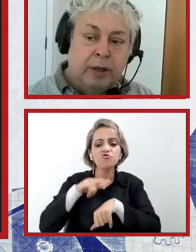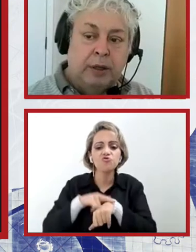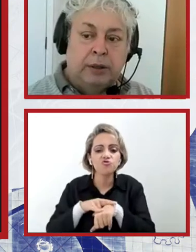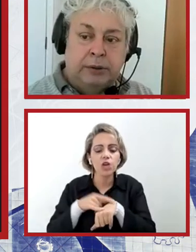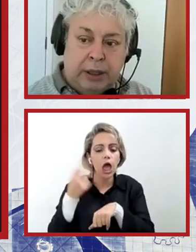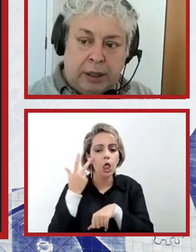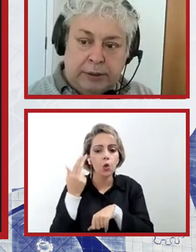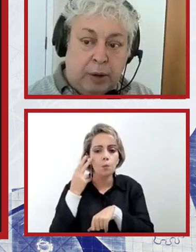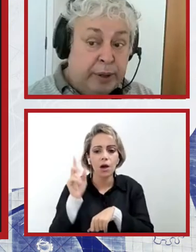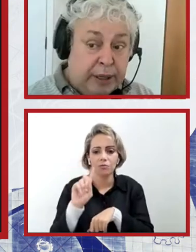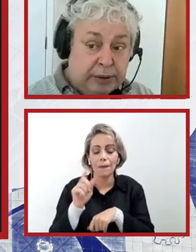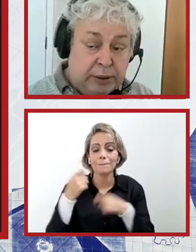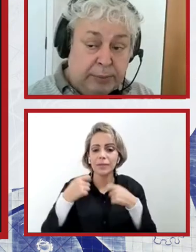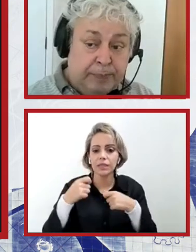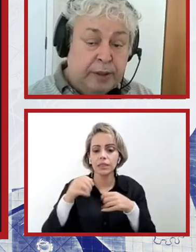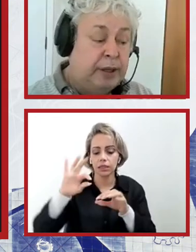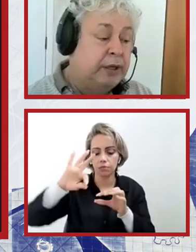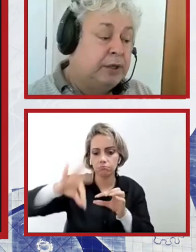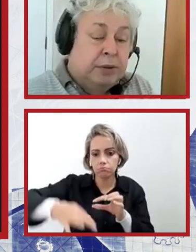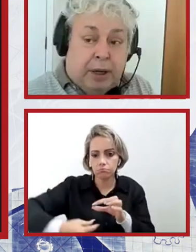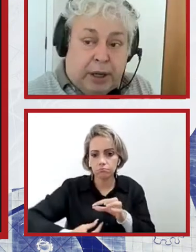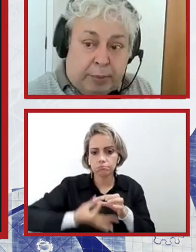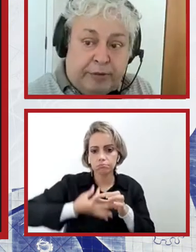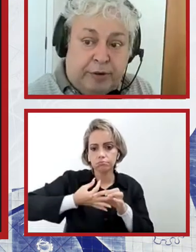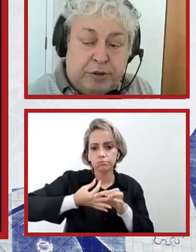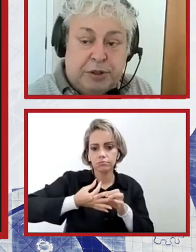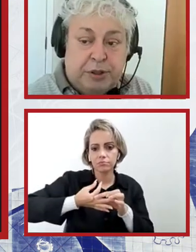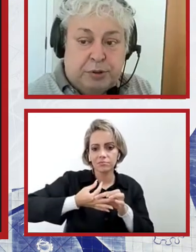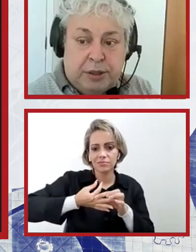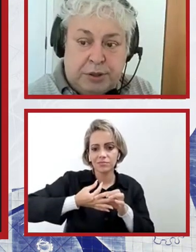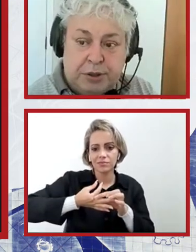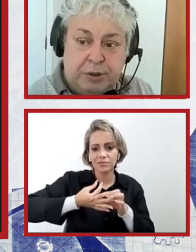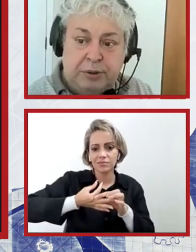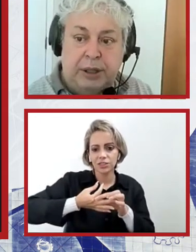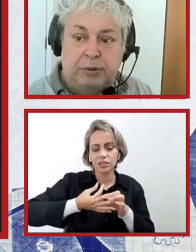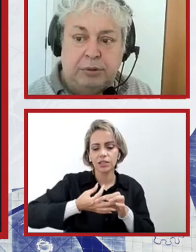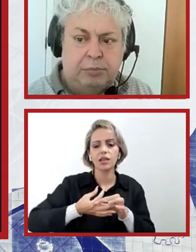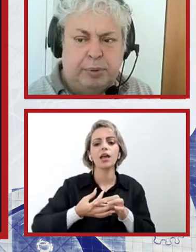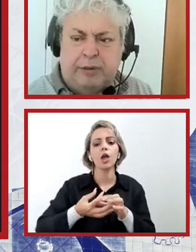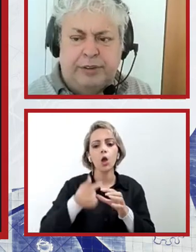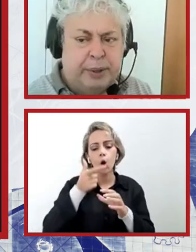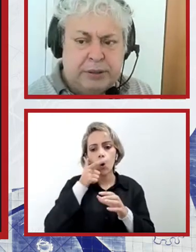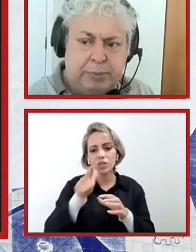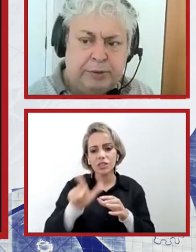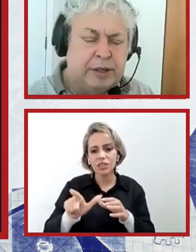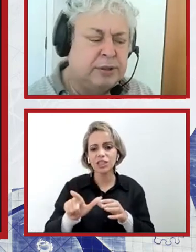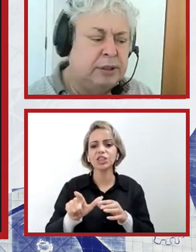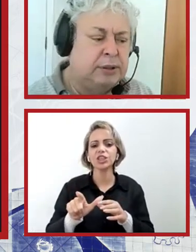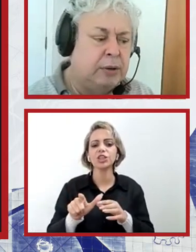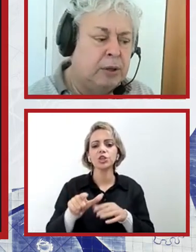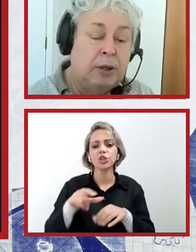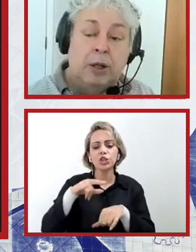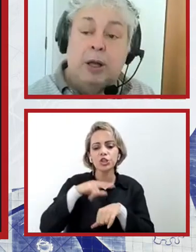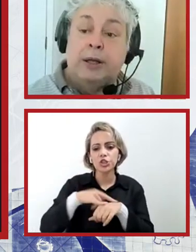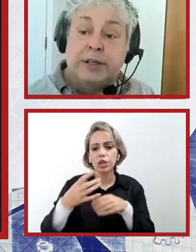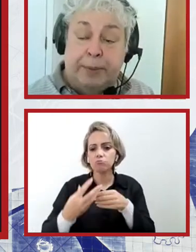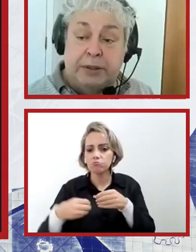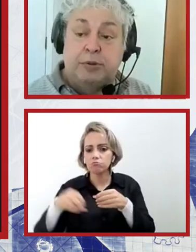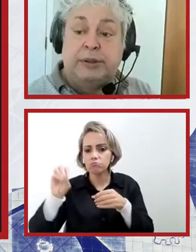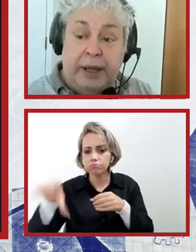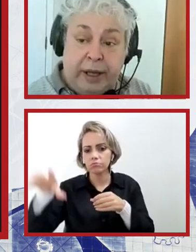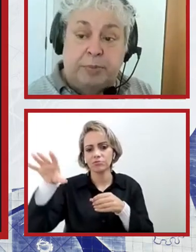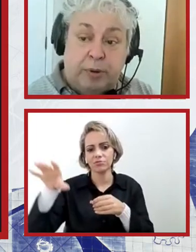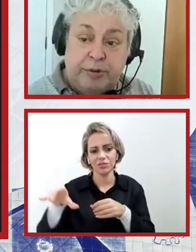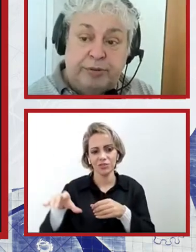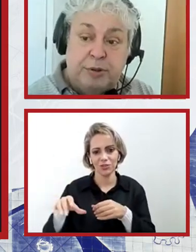catéter, na uretra, e aí remover o xixi e jogar o xixi dentro, por exemplo, do vaso sanitário.